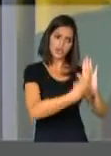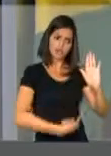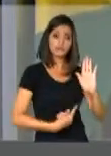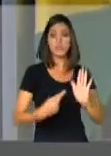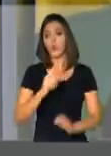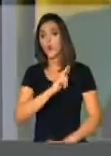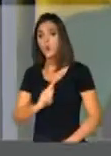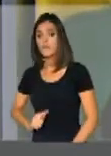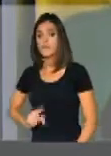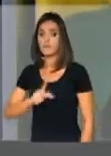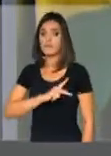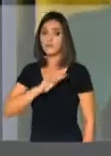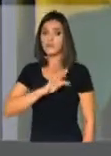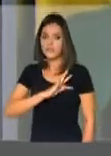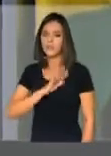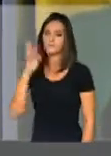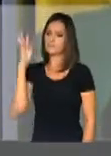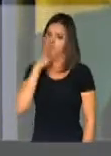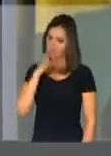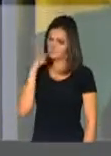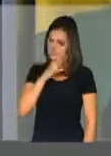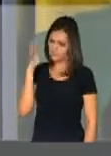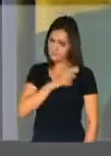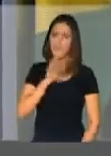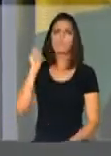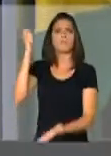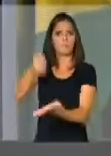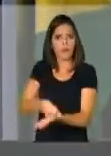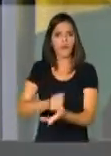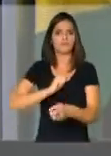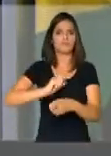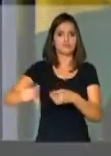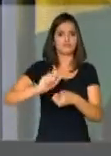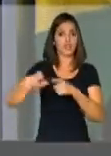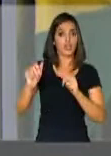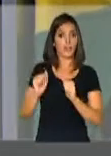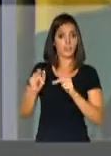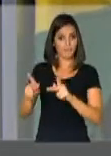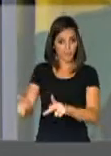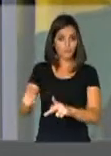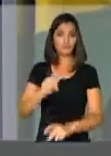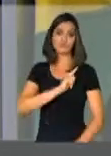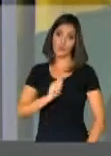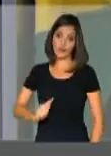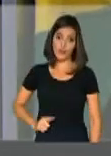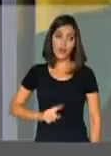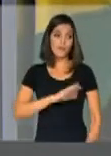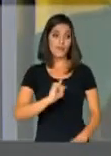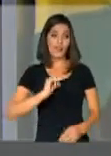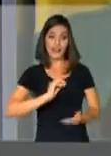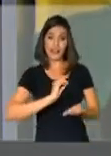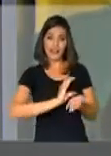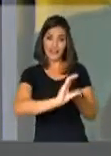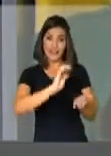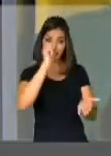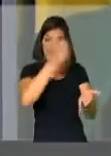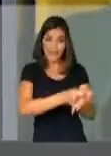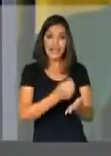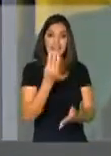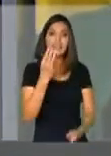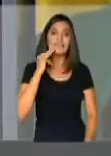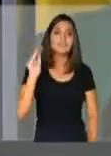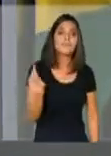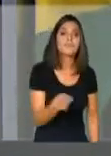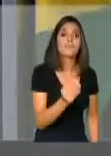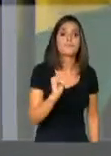governo do pt continua insistindo no pagamento dessa benesse que custa aos cofres do acre anualmente três milhões e